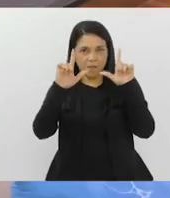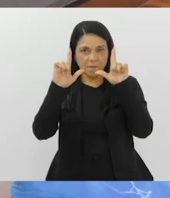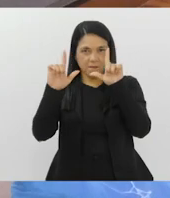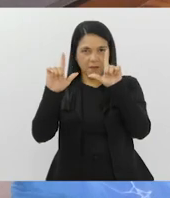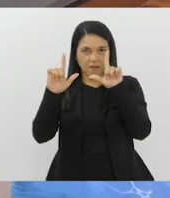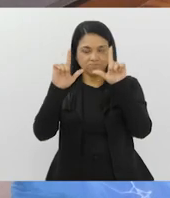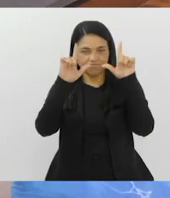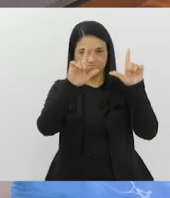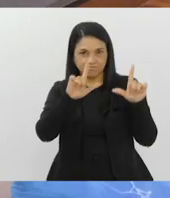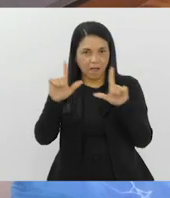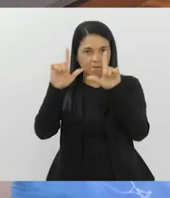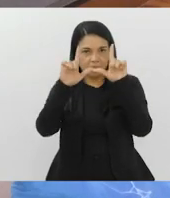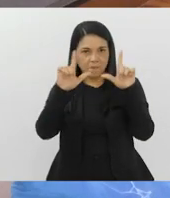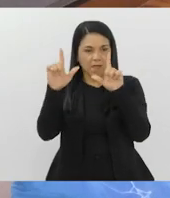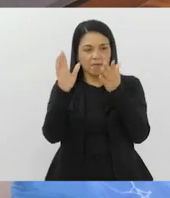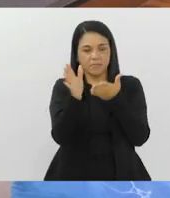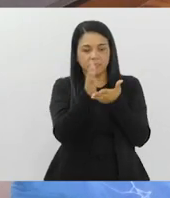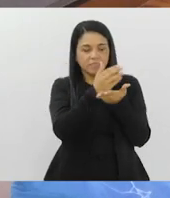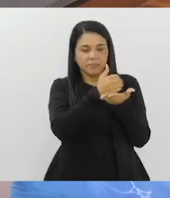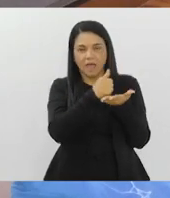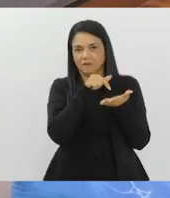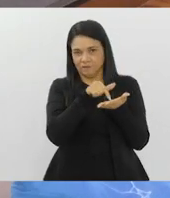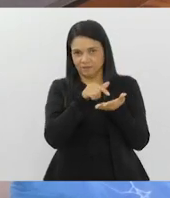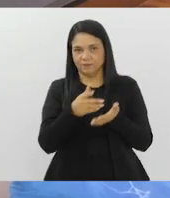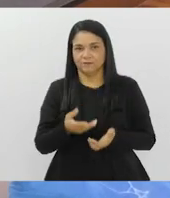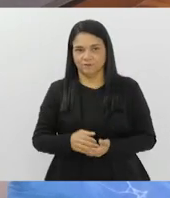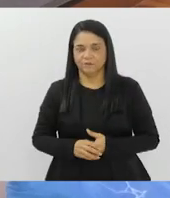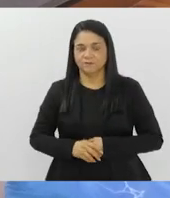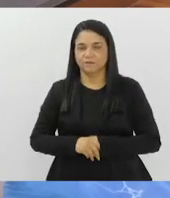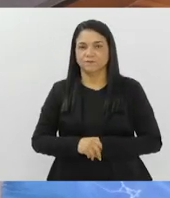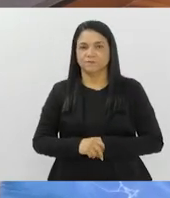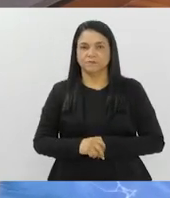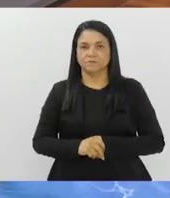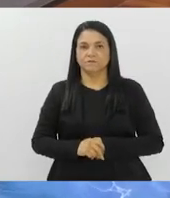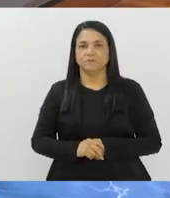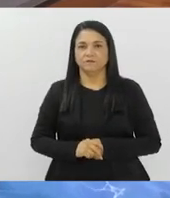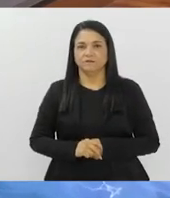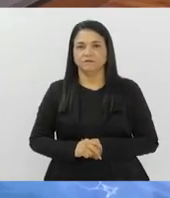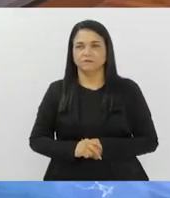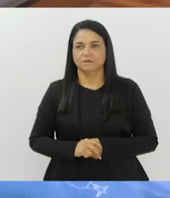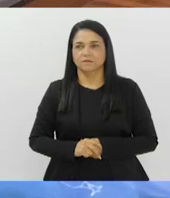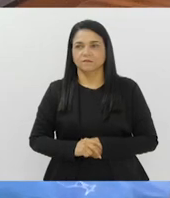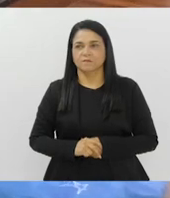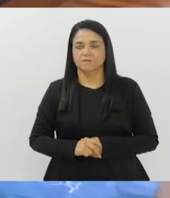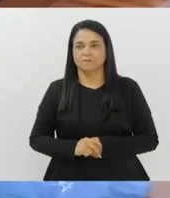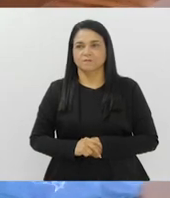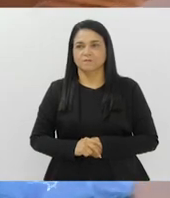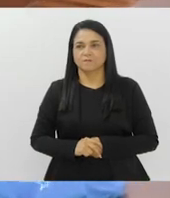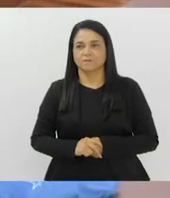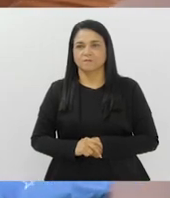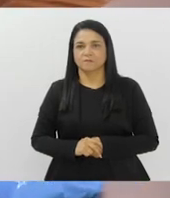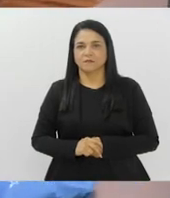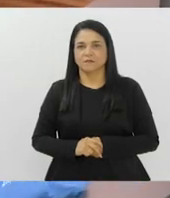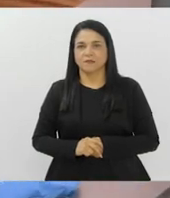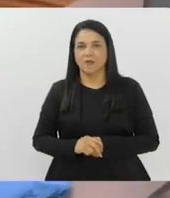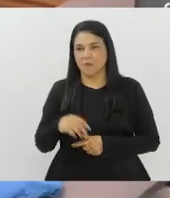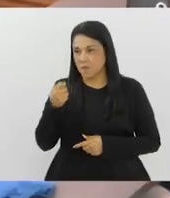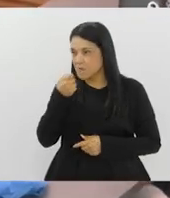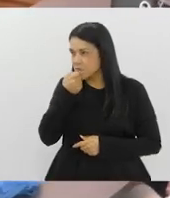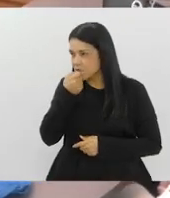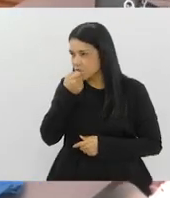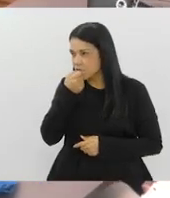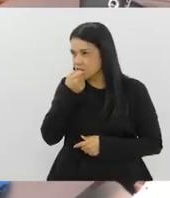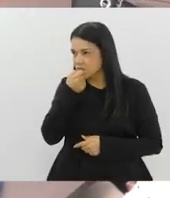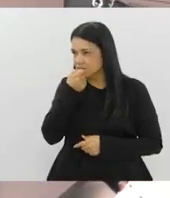dados. Quer pegar o microfone para você ficar mais à vontade